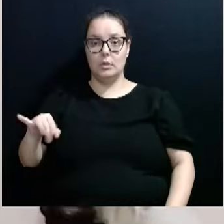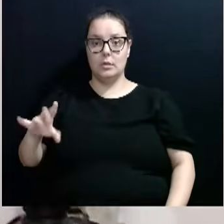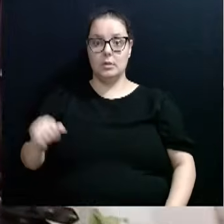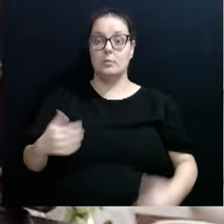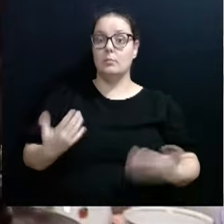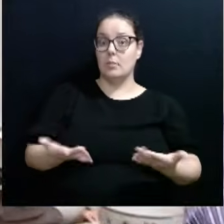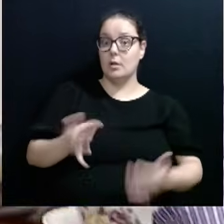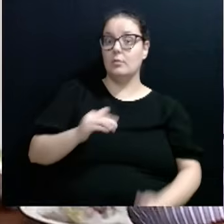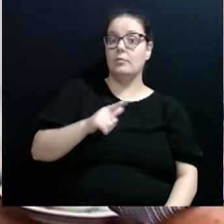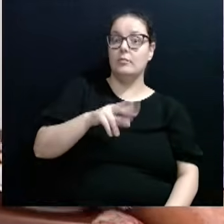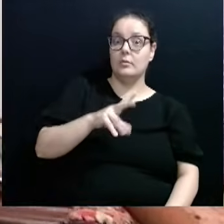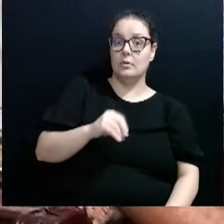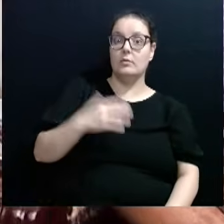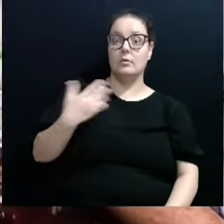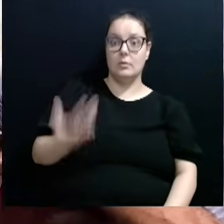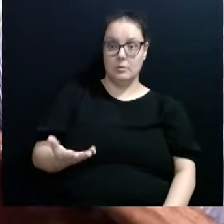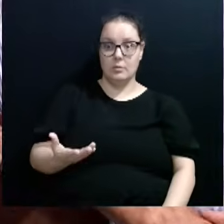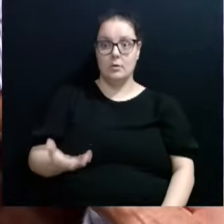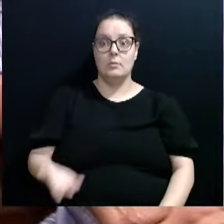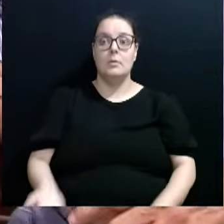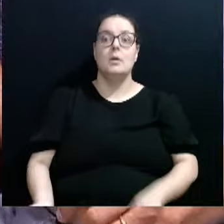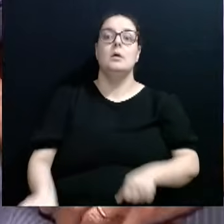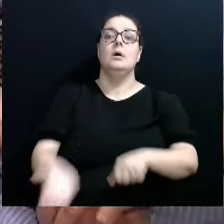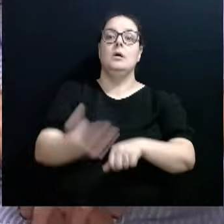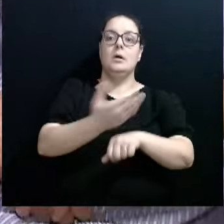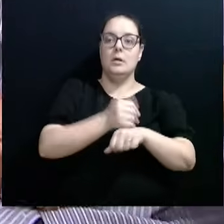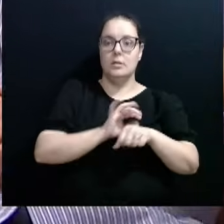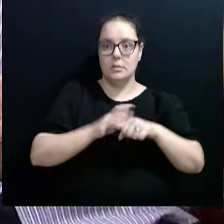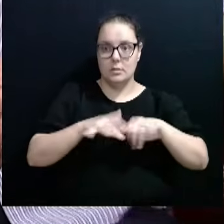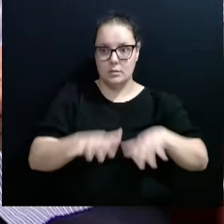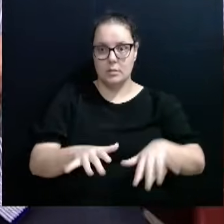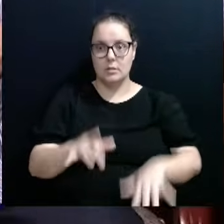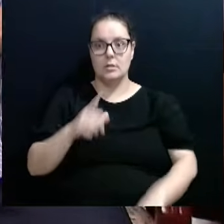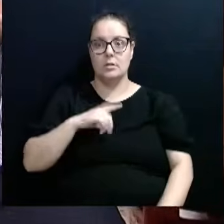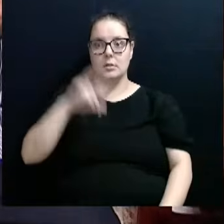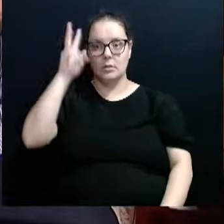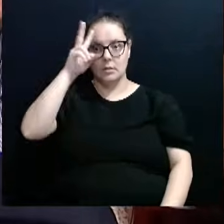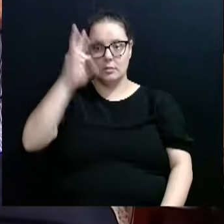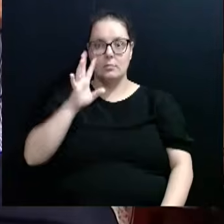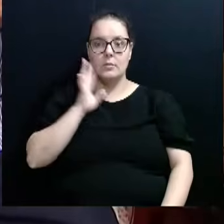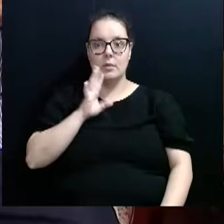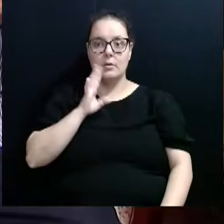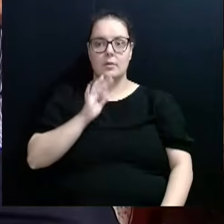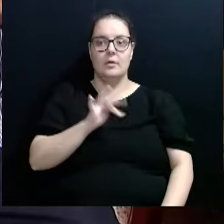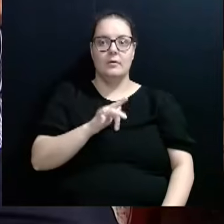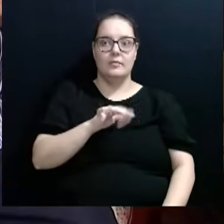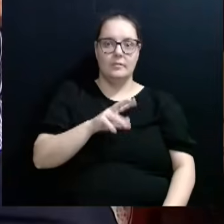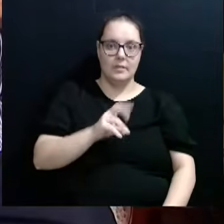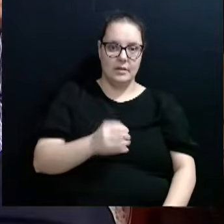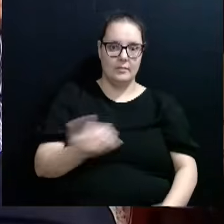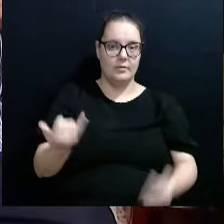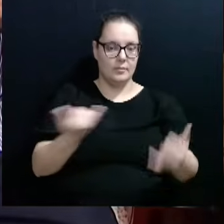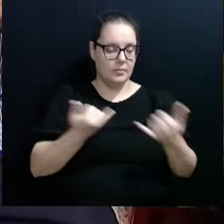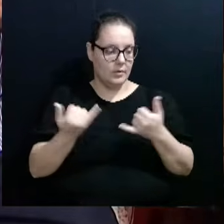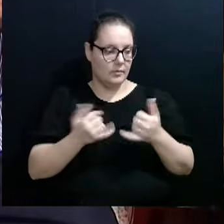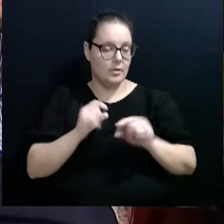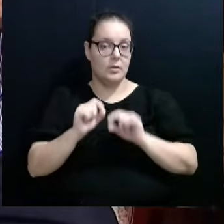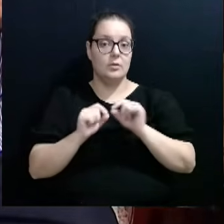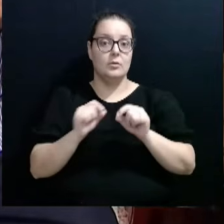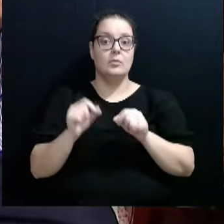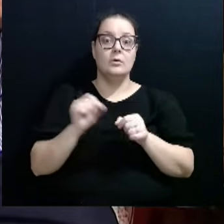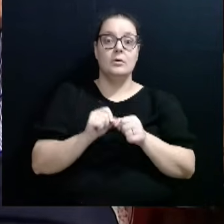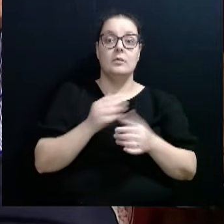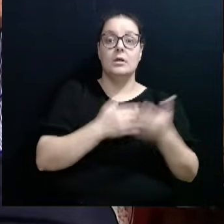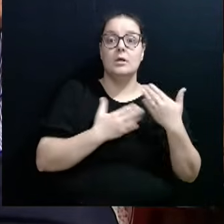entrevistado, surgiu bem antes da pandemia, que tem uma história bem legal. Flávio, me conta o que você fazia, como surgiu